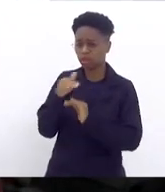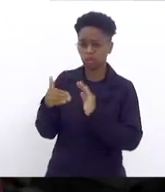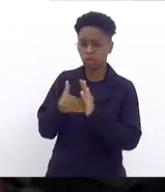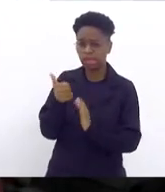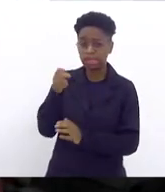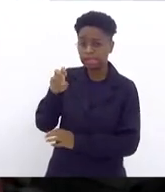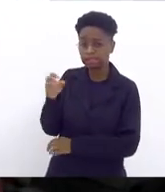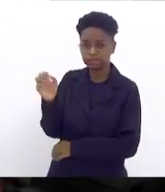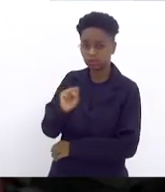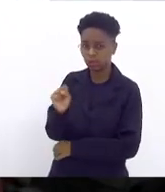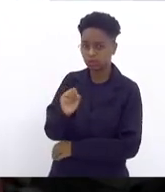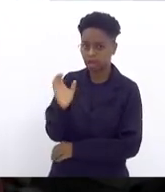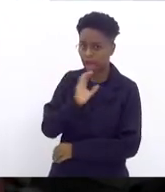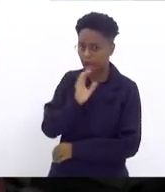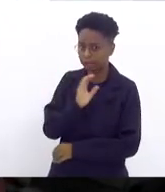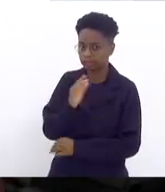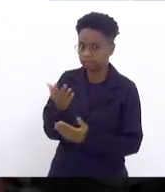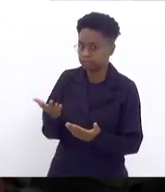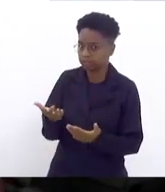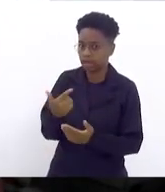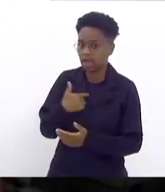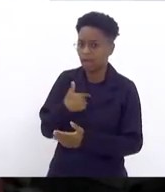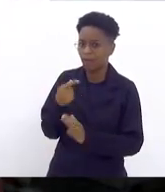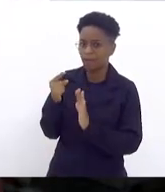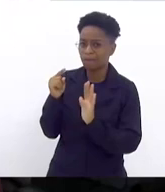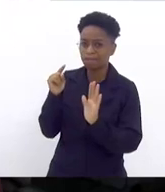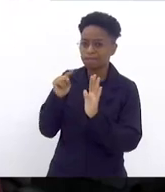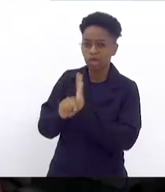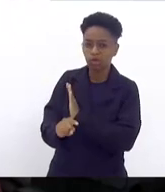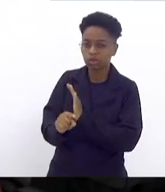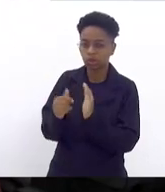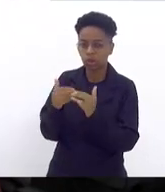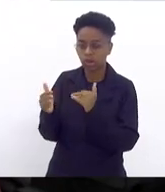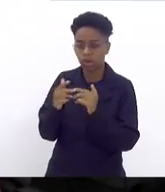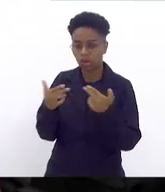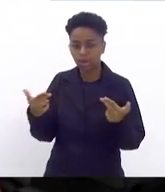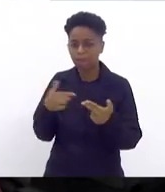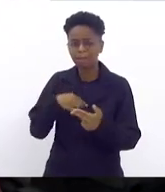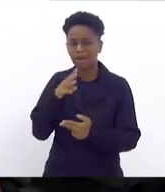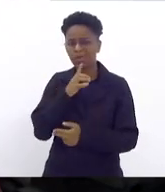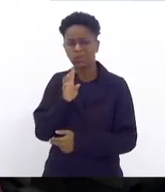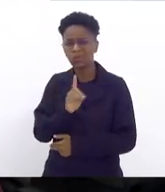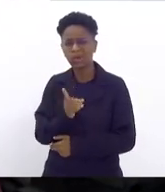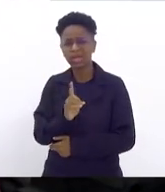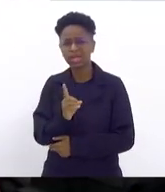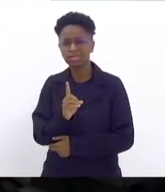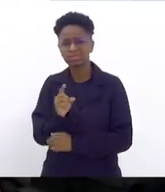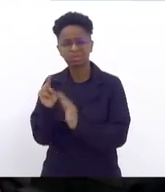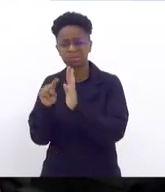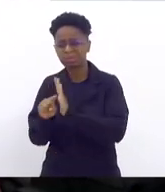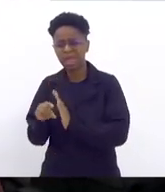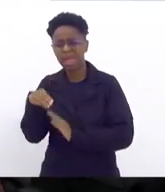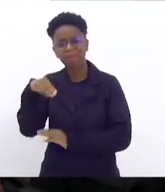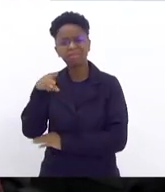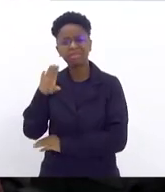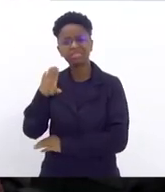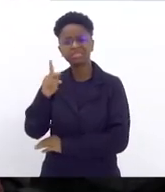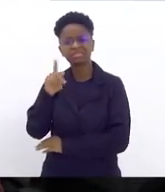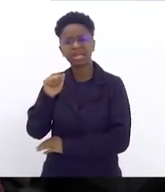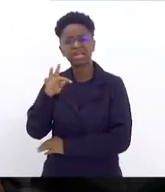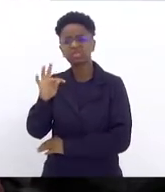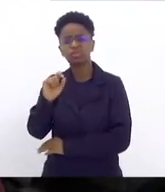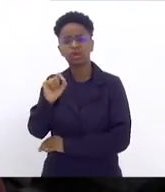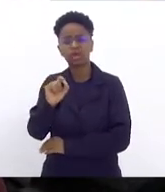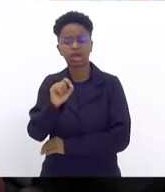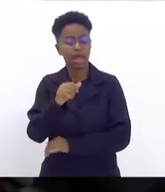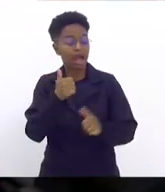15 segundos. O que eu perguntar? Mas eu não conheço o questionário M-Chat. É uma avaliação